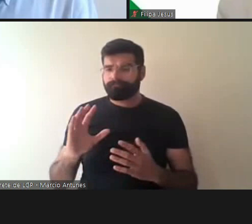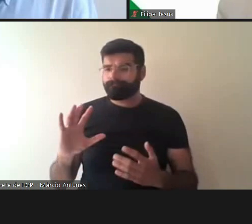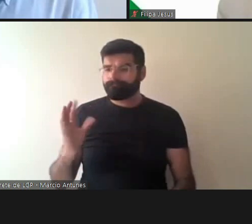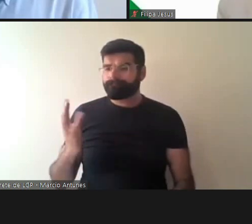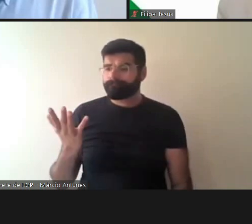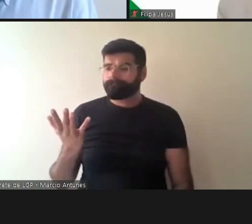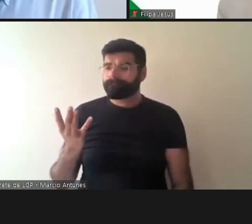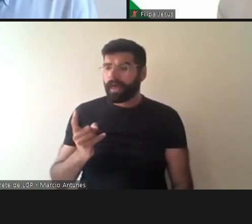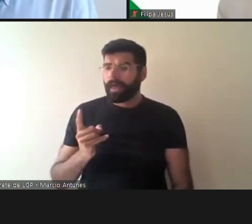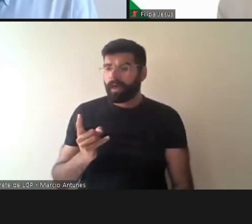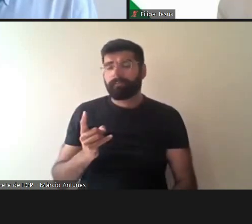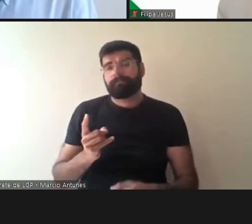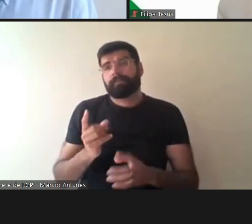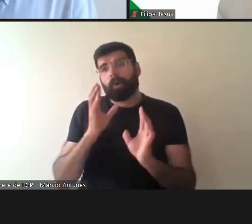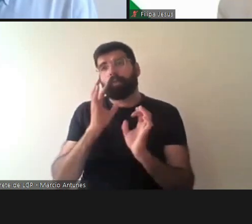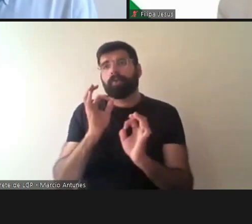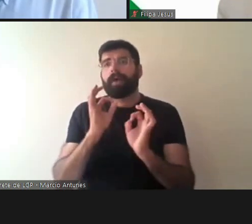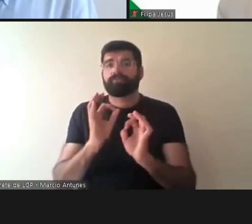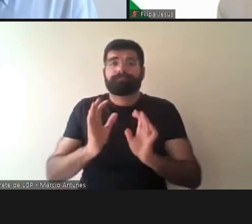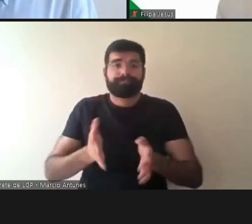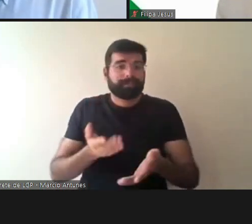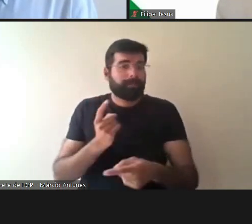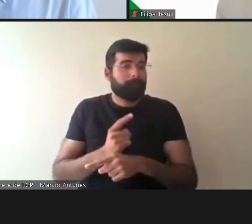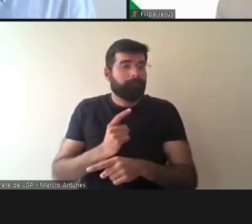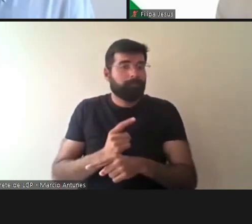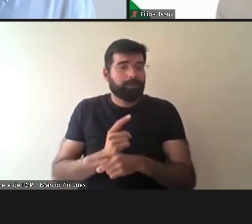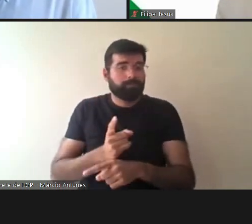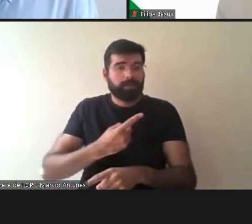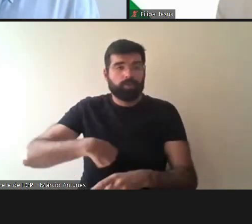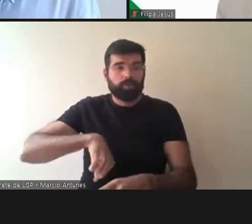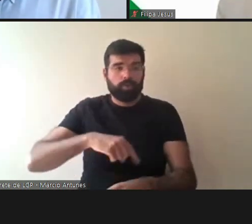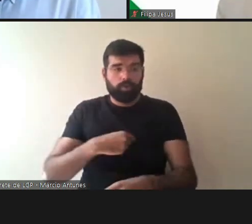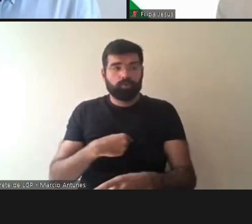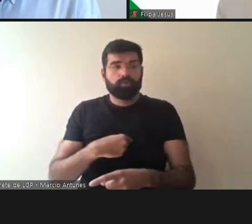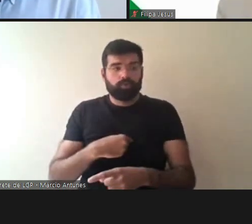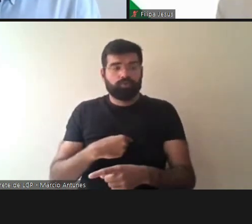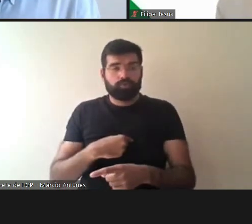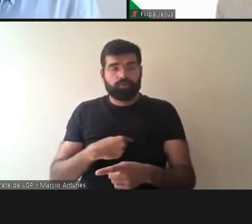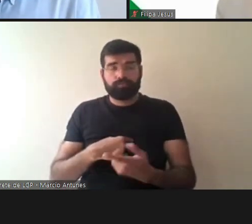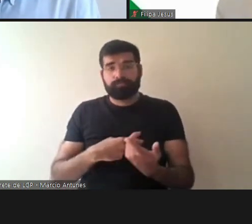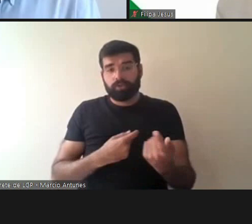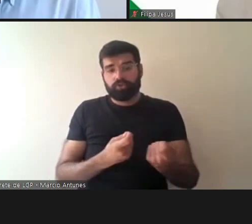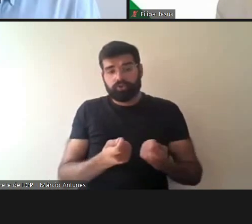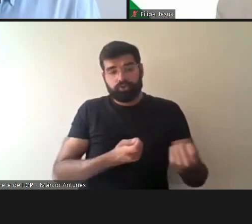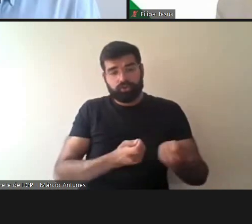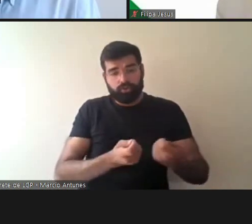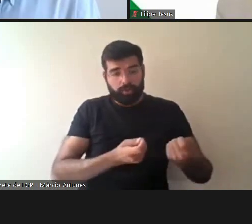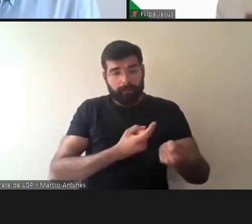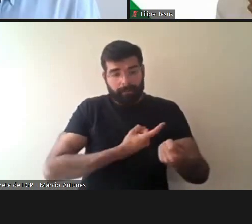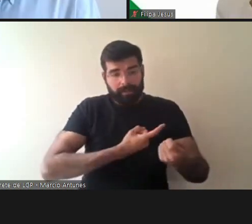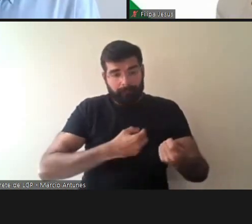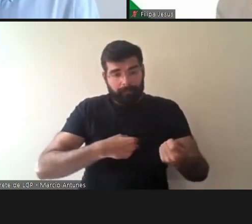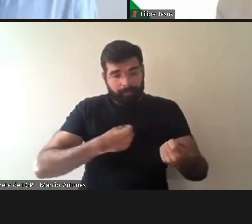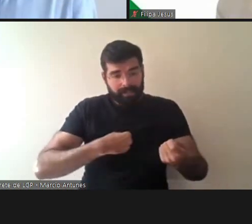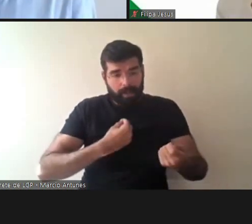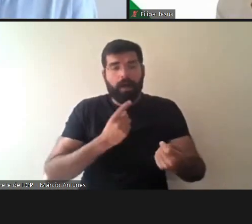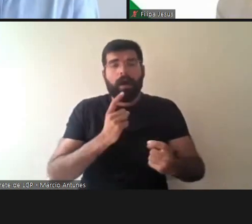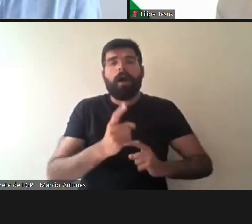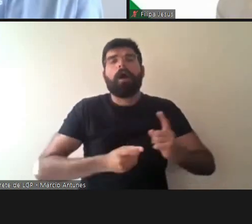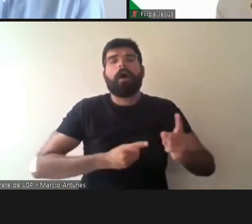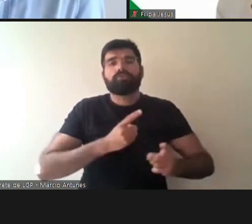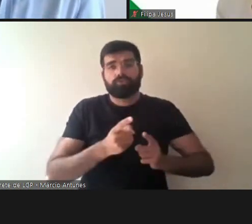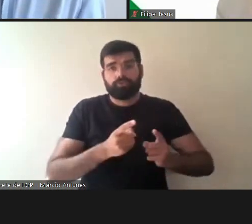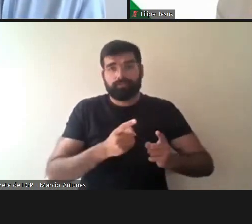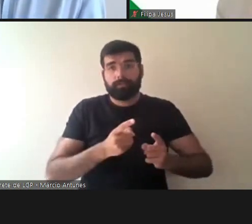aqueles cuidados necessários para nós todos, enquanto gestores, que também nos temos de preocupar muito com as